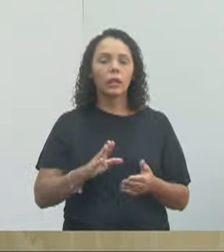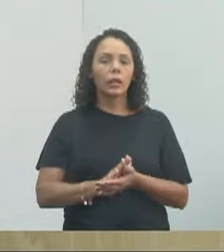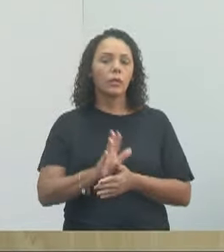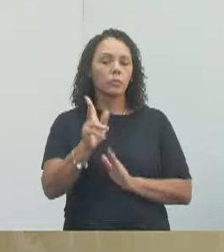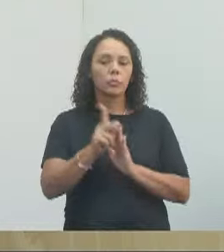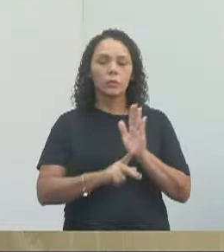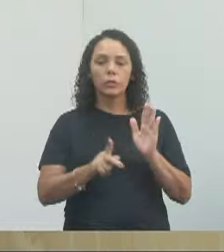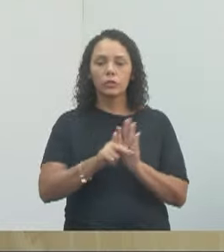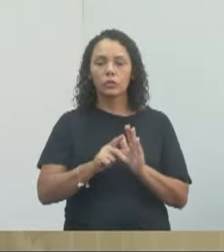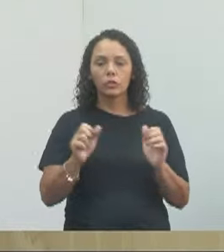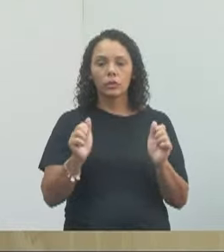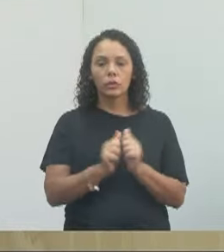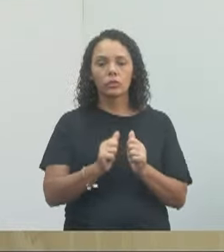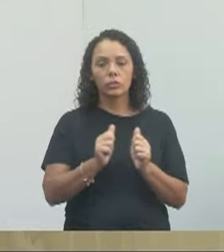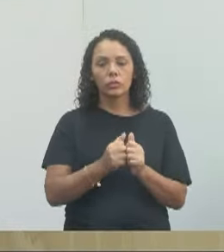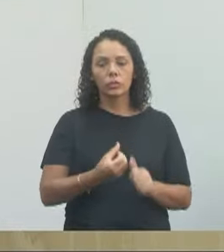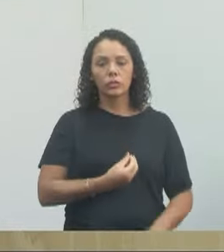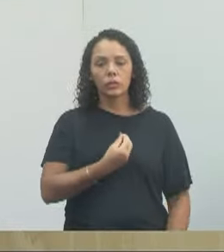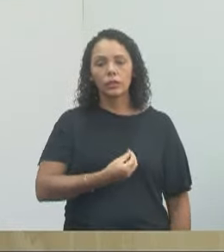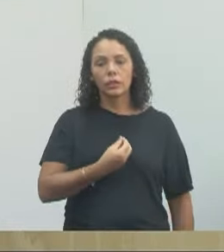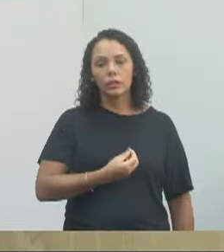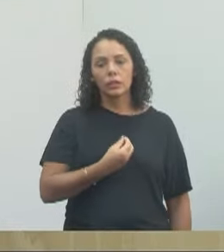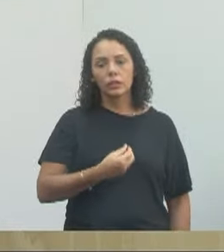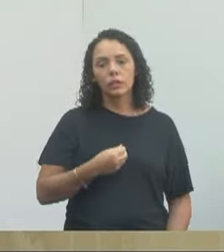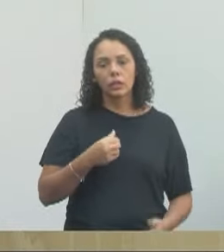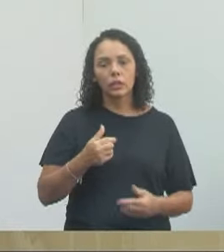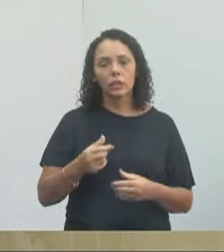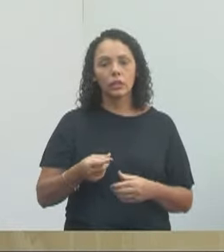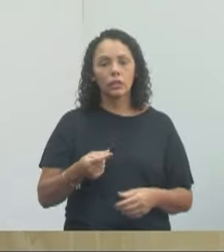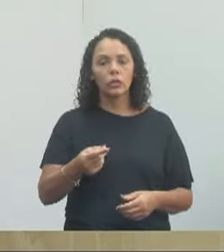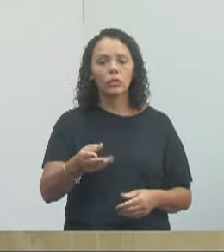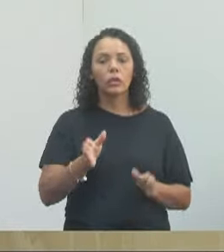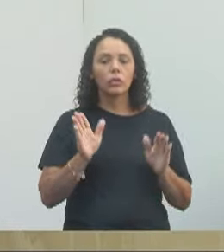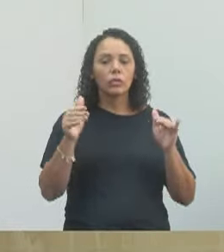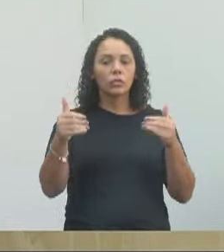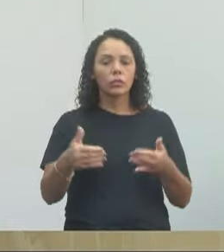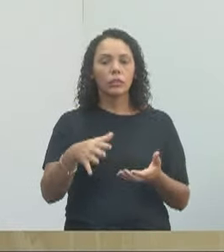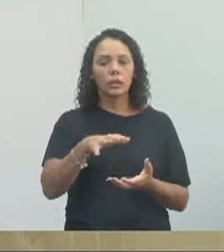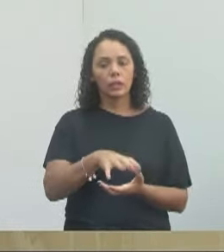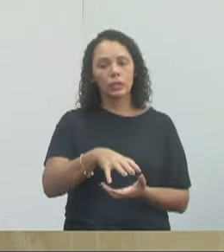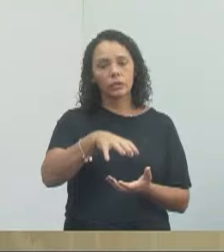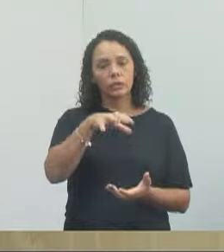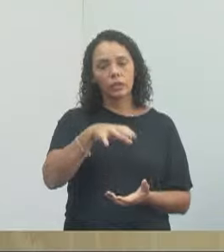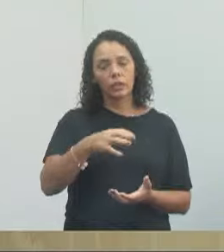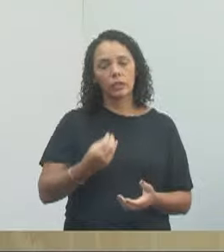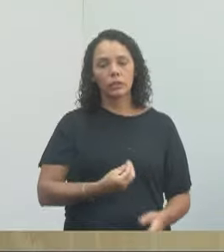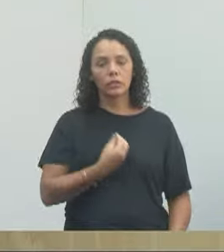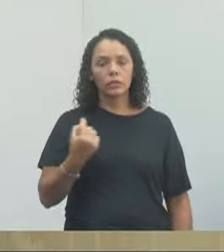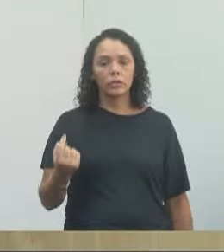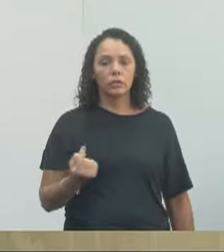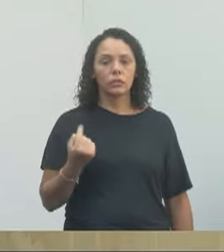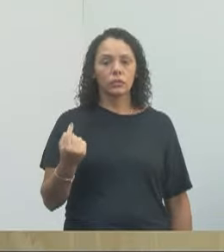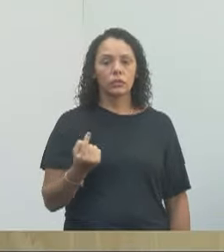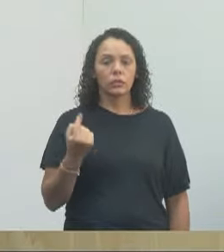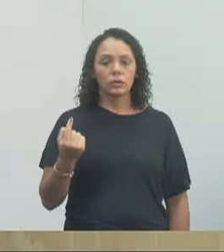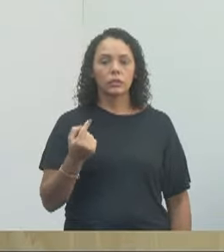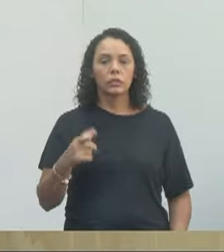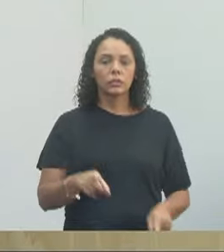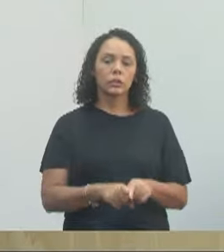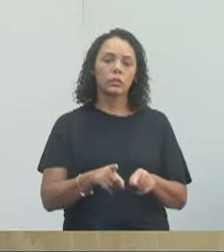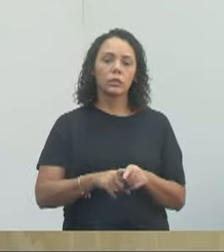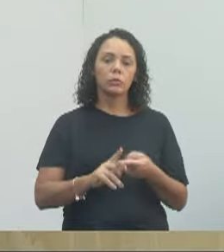longa habitações especialmente projetado para idosos que vivem sozinhos em situação de vulnerabilidade social e a